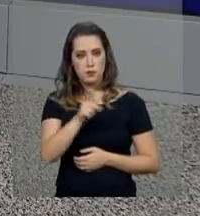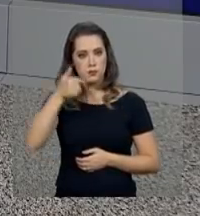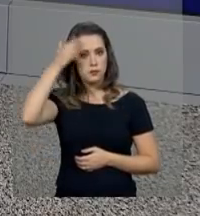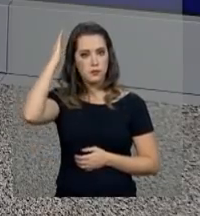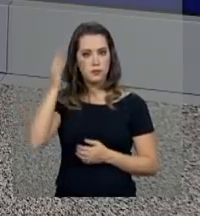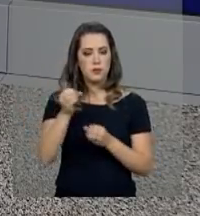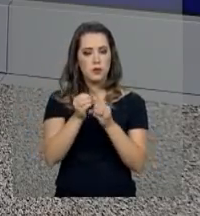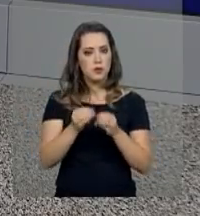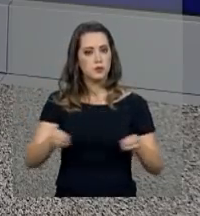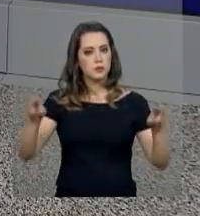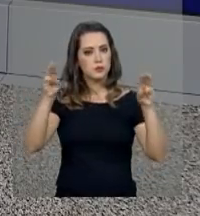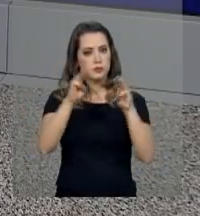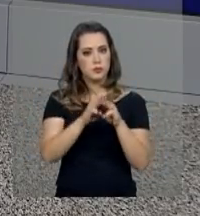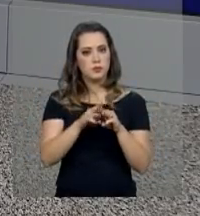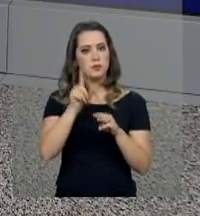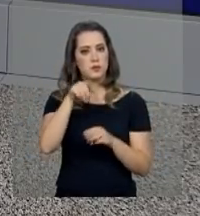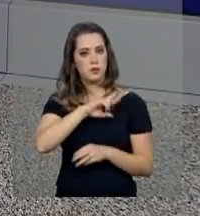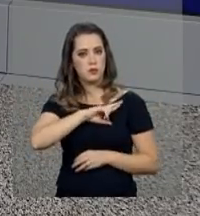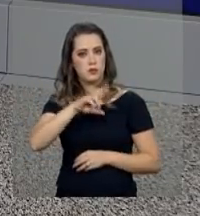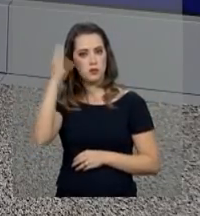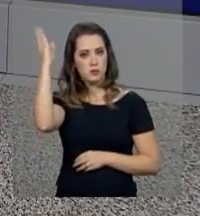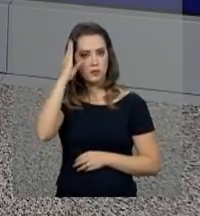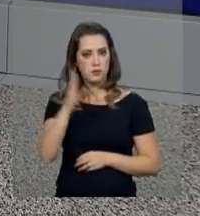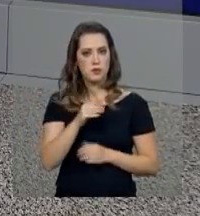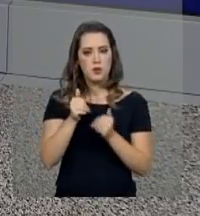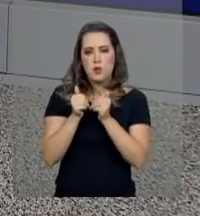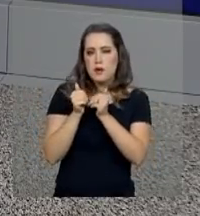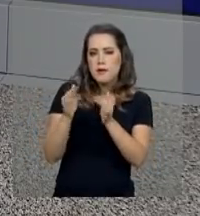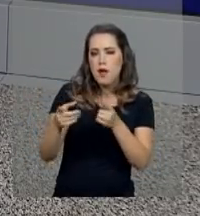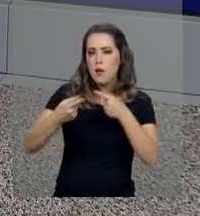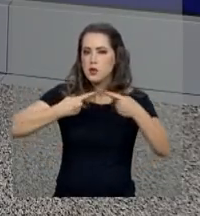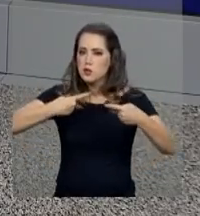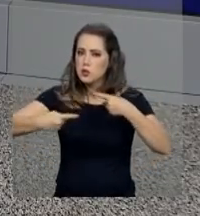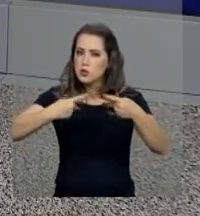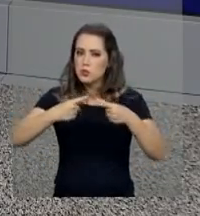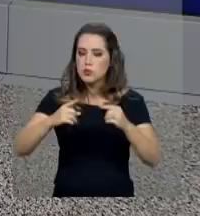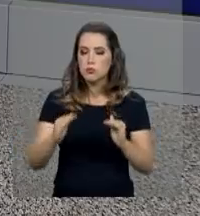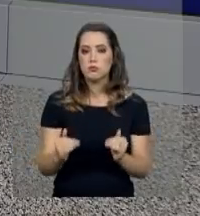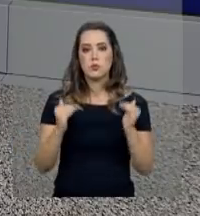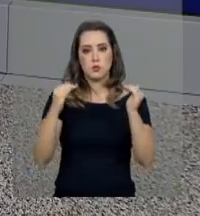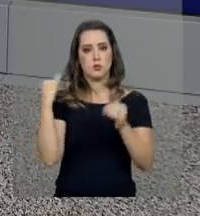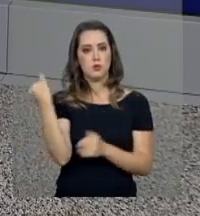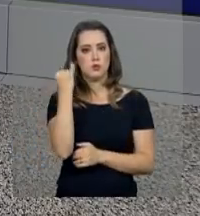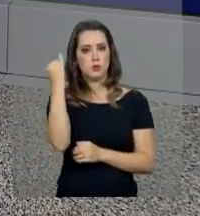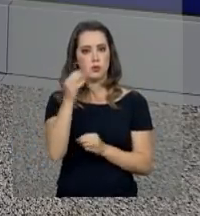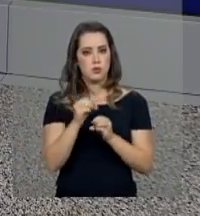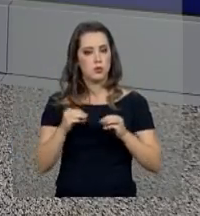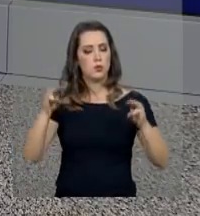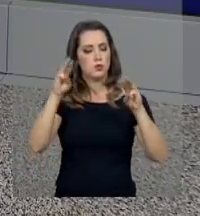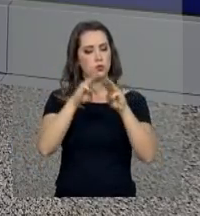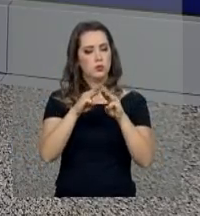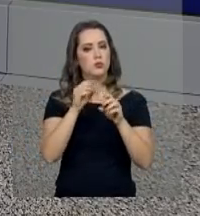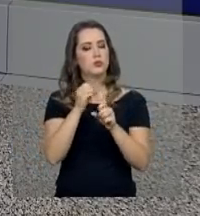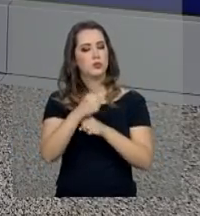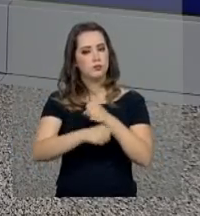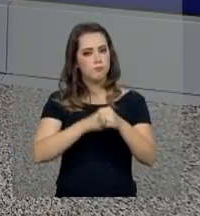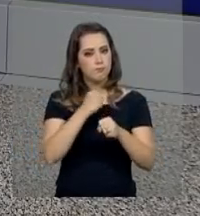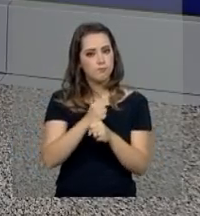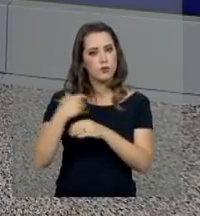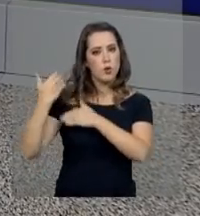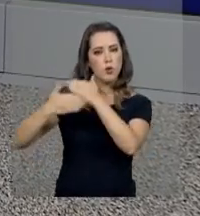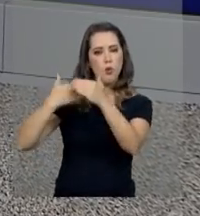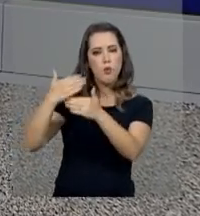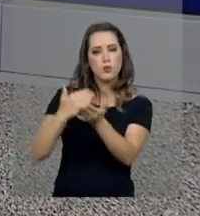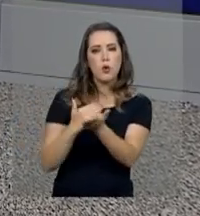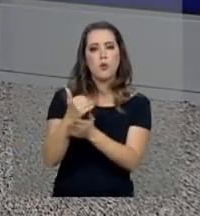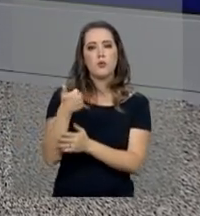na Assembleia Geral da ONU. É um representante do Brasil que abre os debates de alto nível nas Nações Unidas a cada ano. Uma tradição que começou em